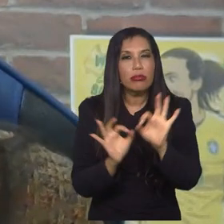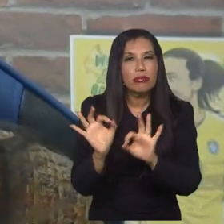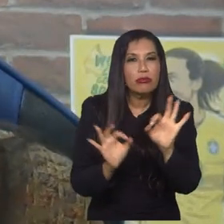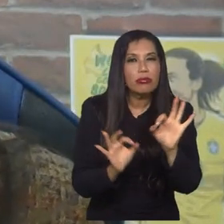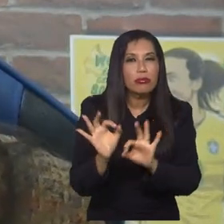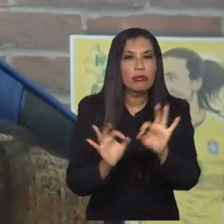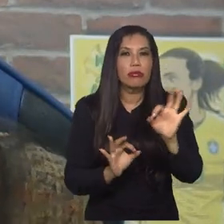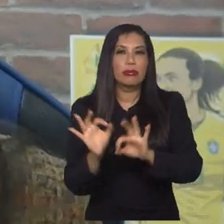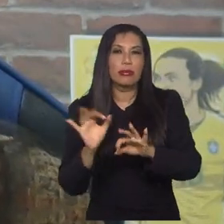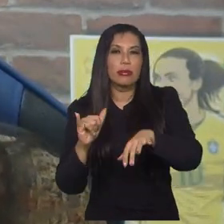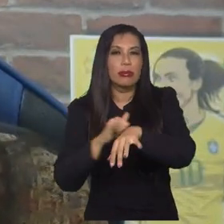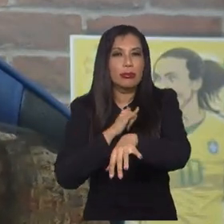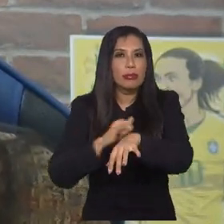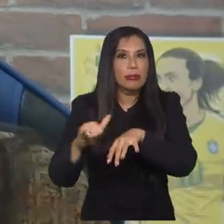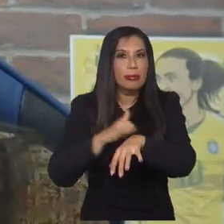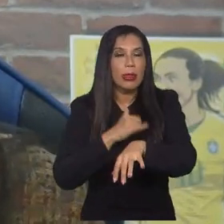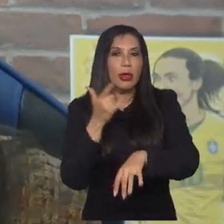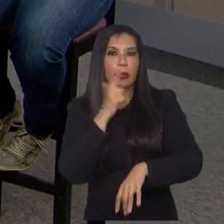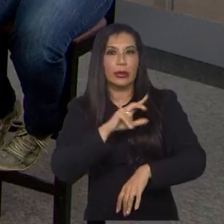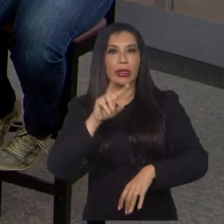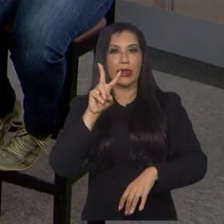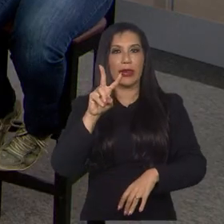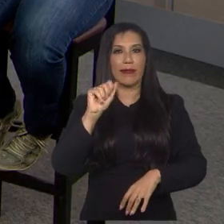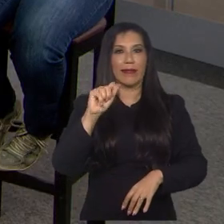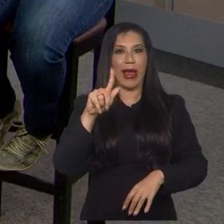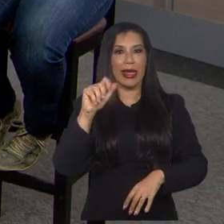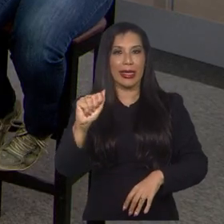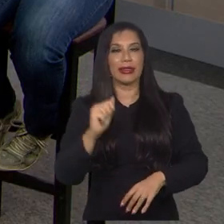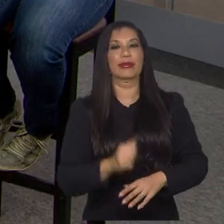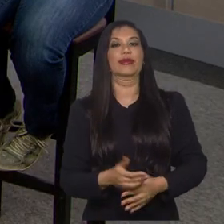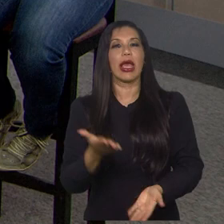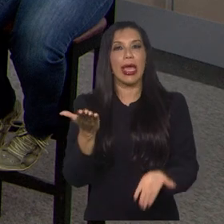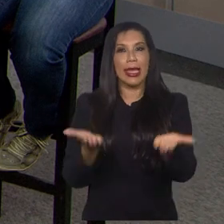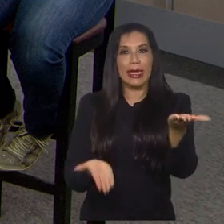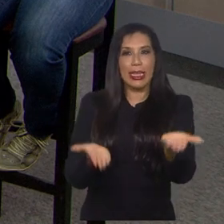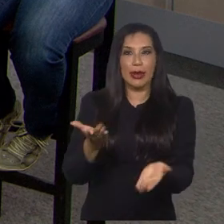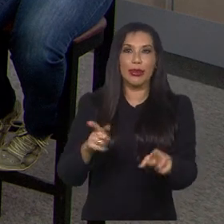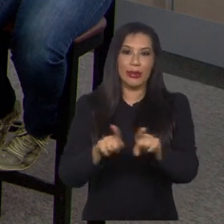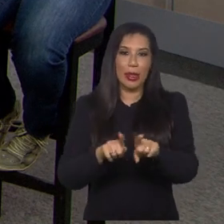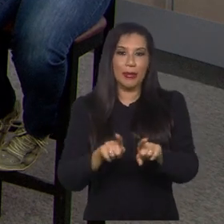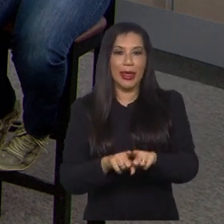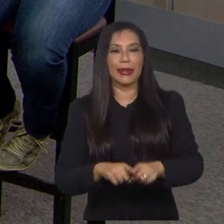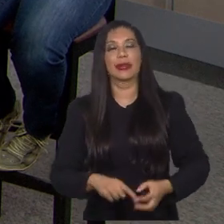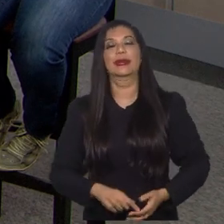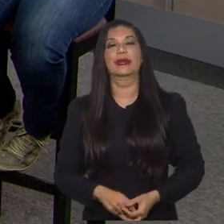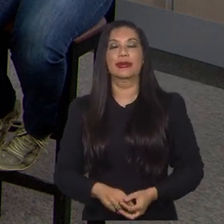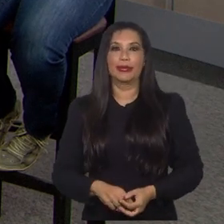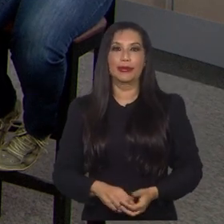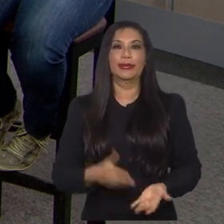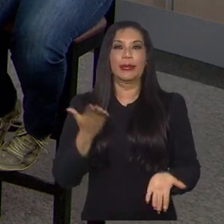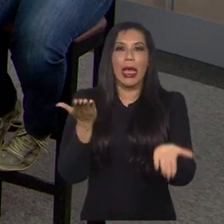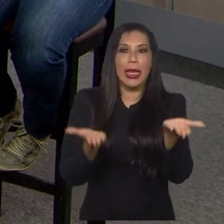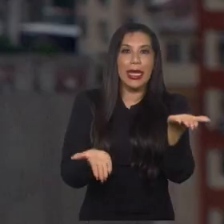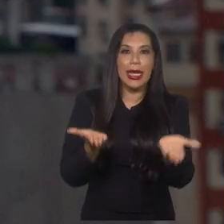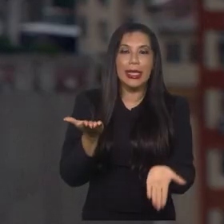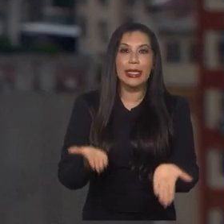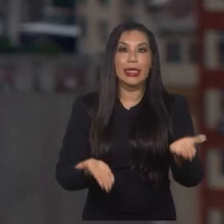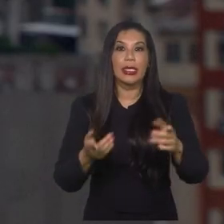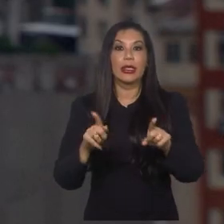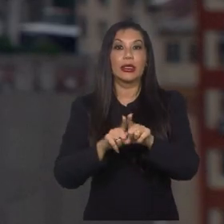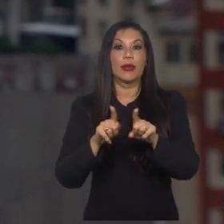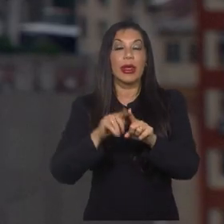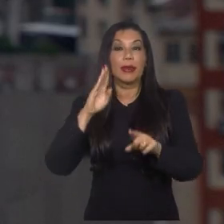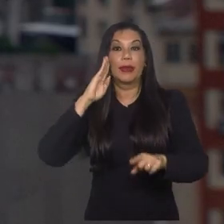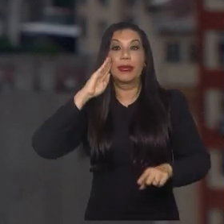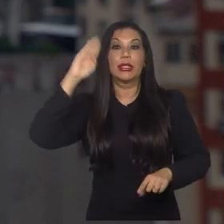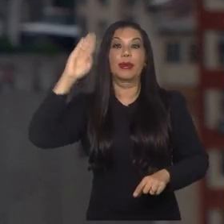máximo equilibrada possível para conseguir essa vaga. Equilíbrio também é o nome, Raquel. É, o equilíbrio, né? E a